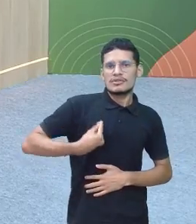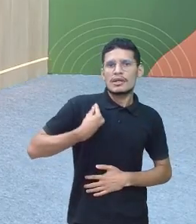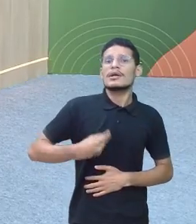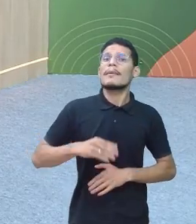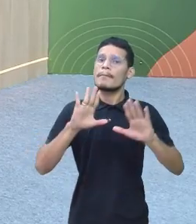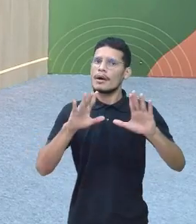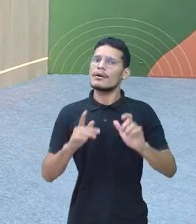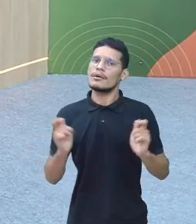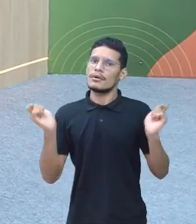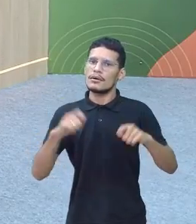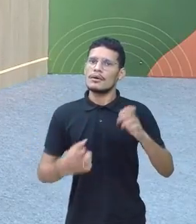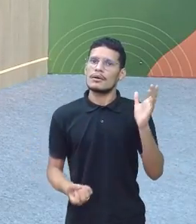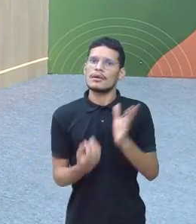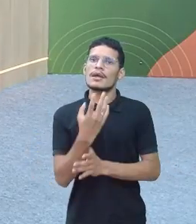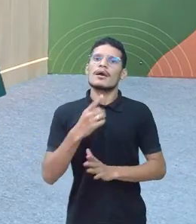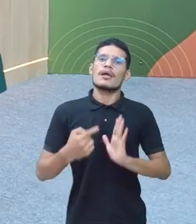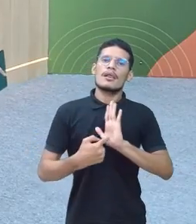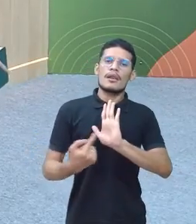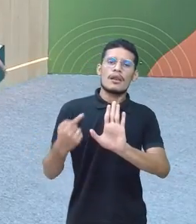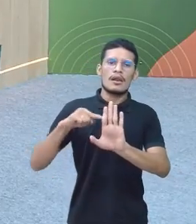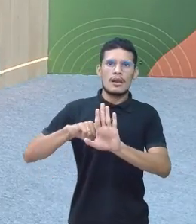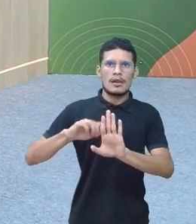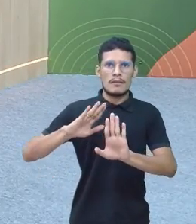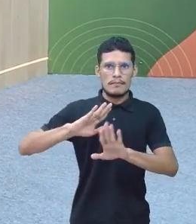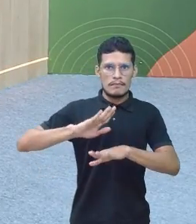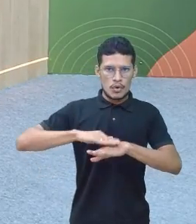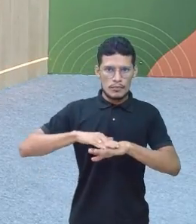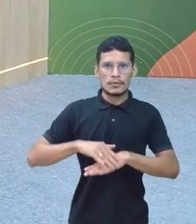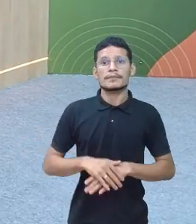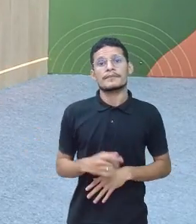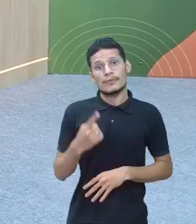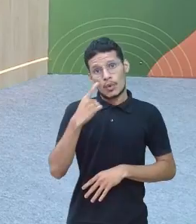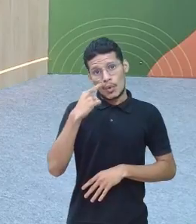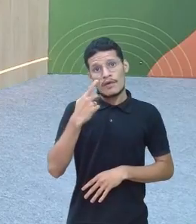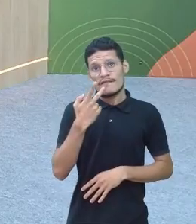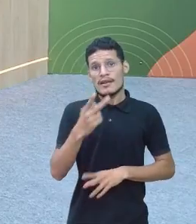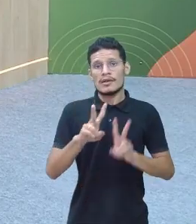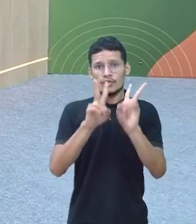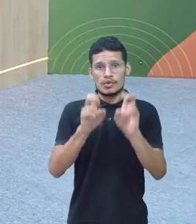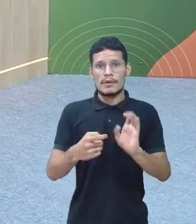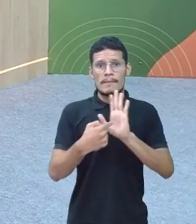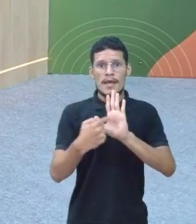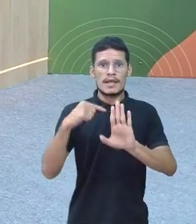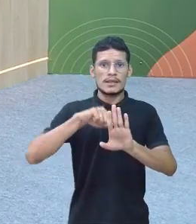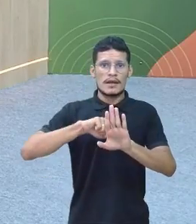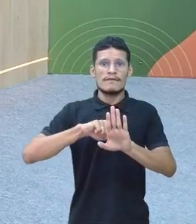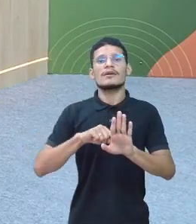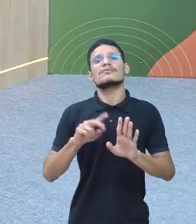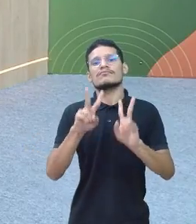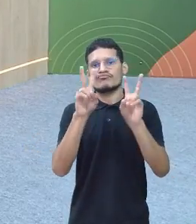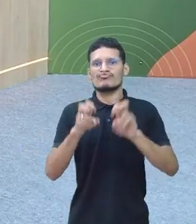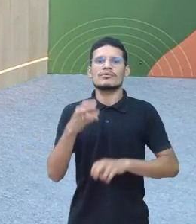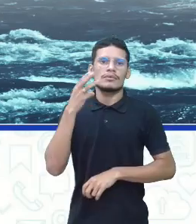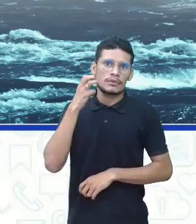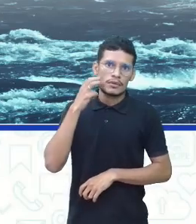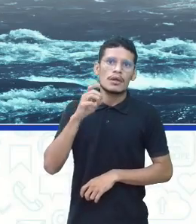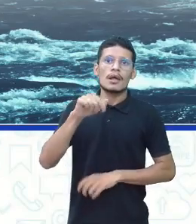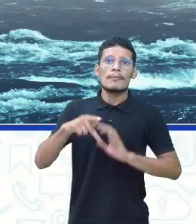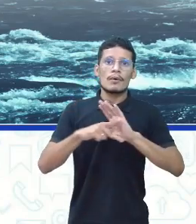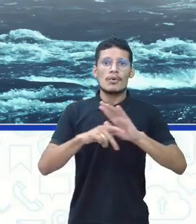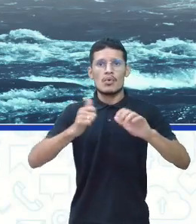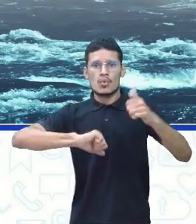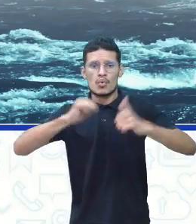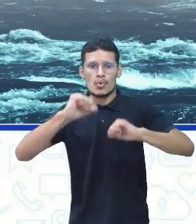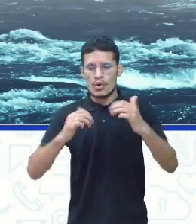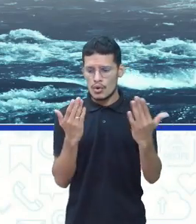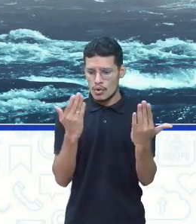caso. Então vamos lá, vamos ver um por um. Eu estava falando da metáfora, no caso dos dois gatinhos, a metáfora é uma qualidade comparativa